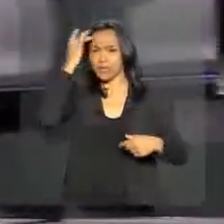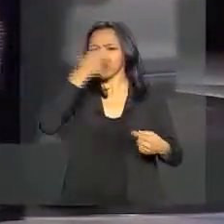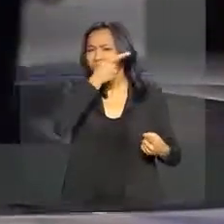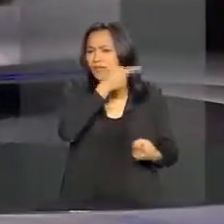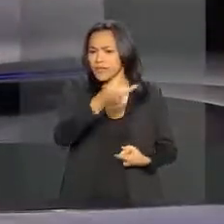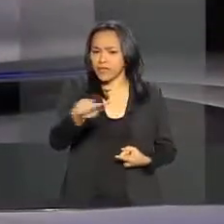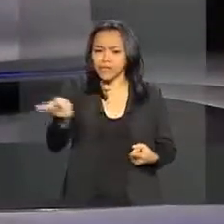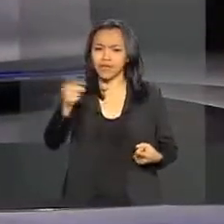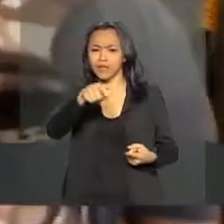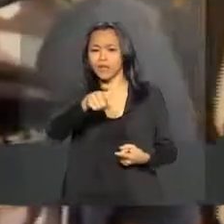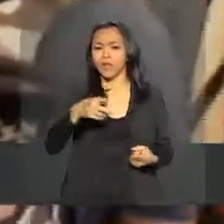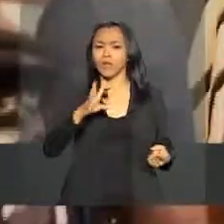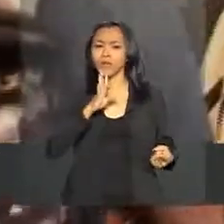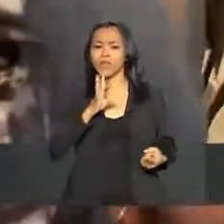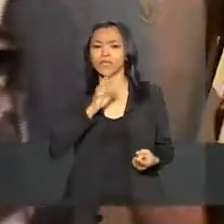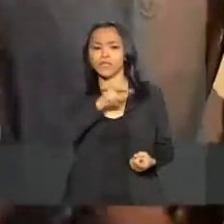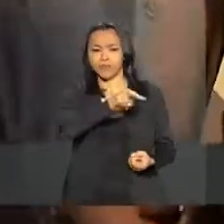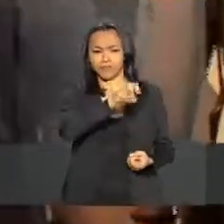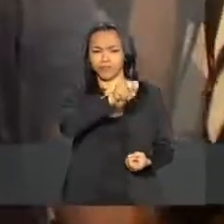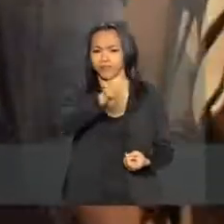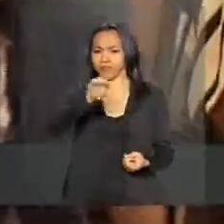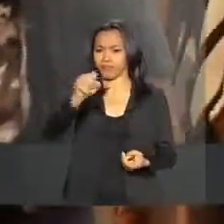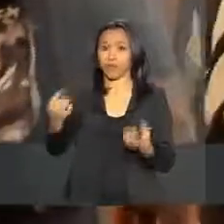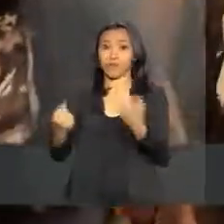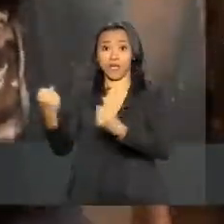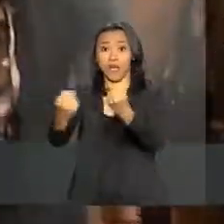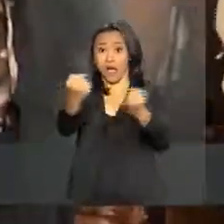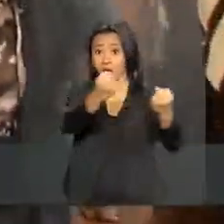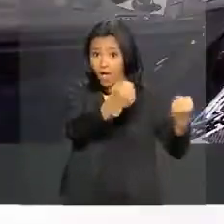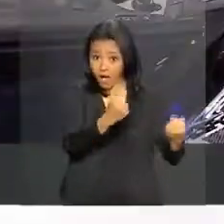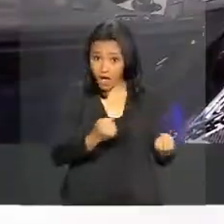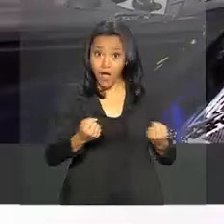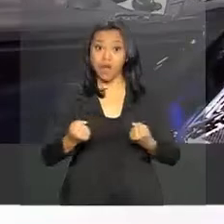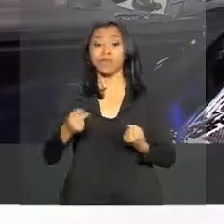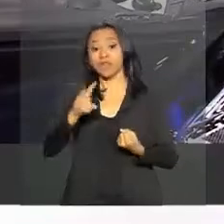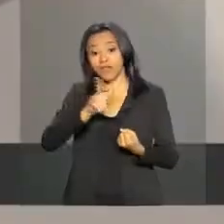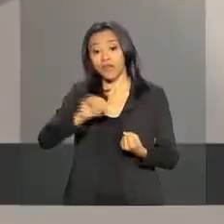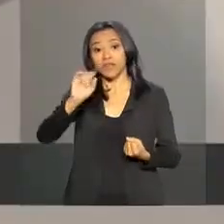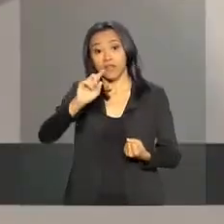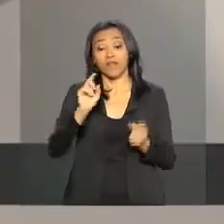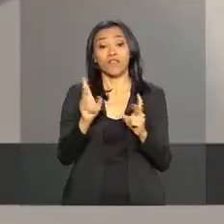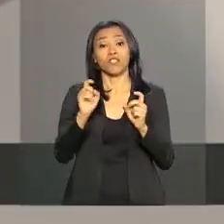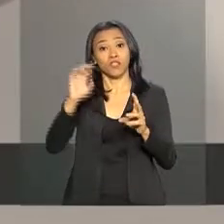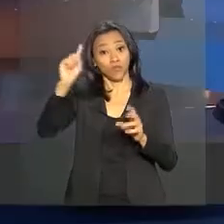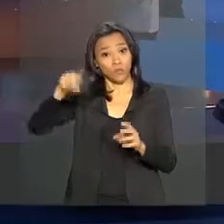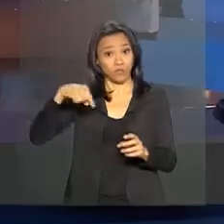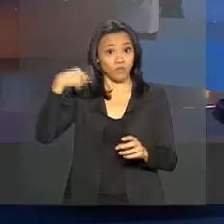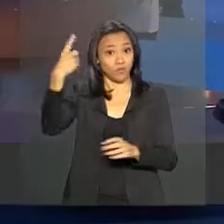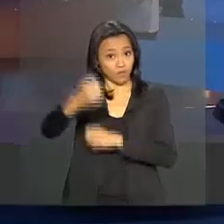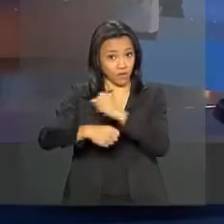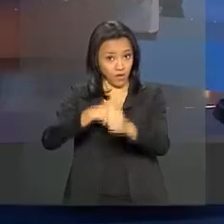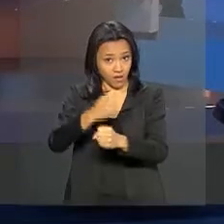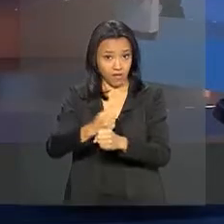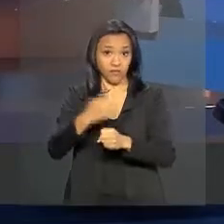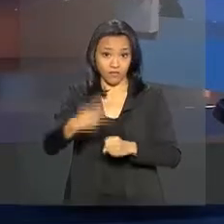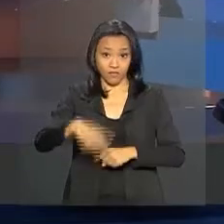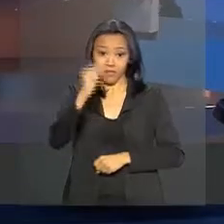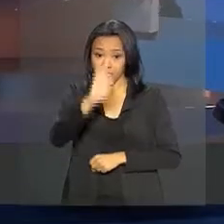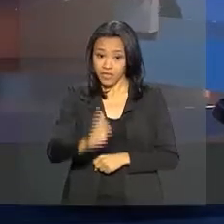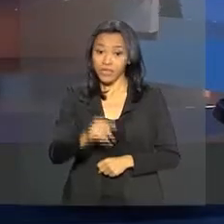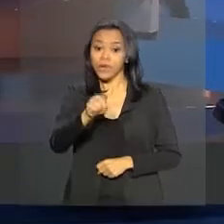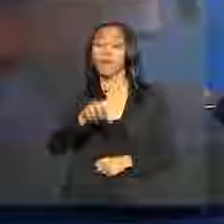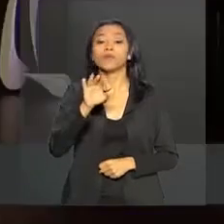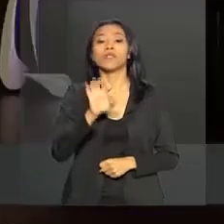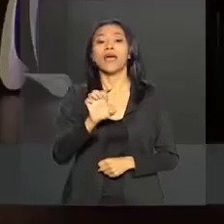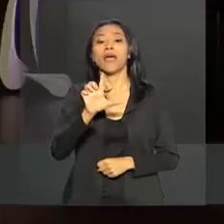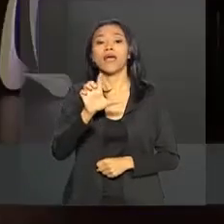conferir, por exemplo, os carros elétricos que vão começar a ser vendidos ano que vem no país. Segundo dados dos representantes do setor,